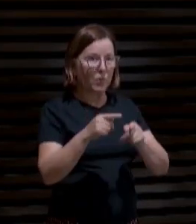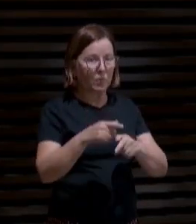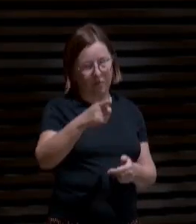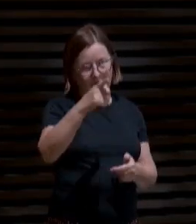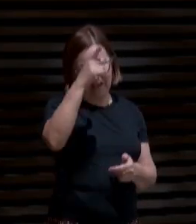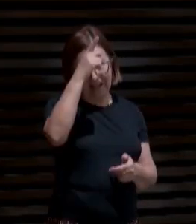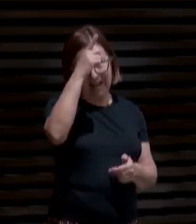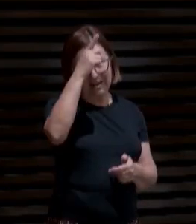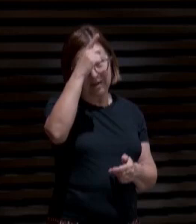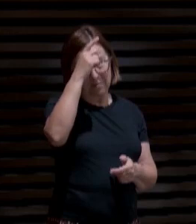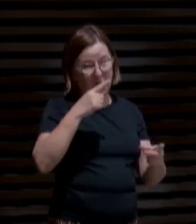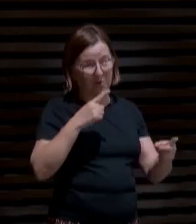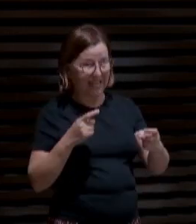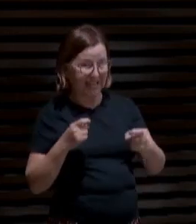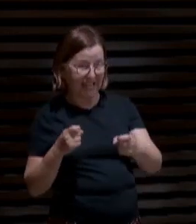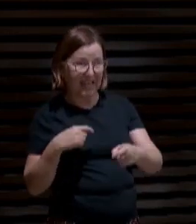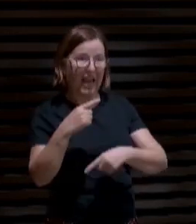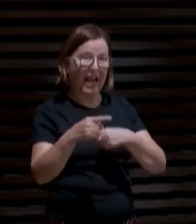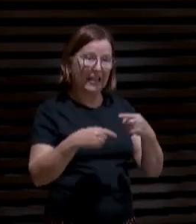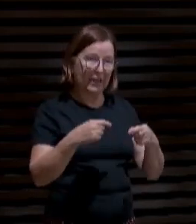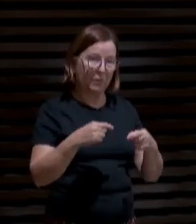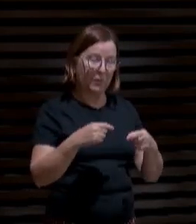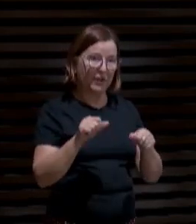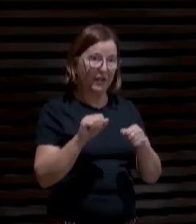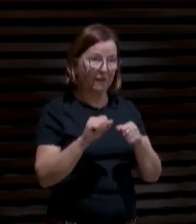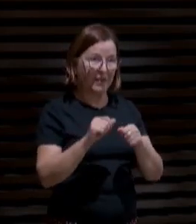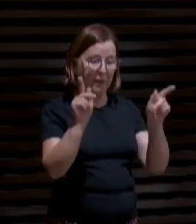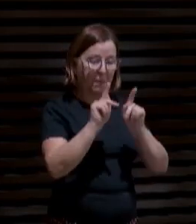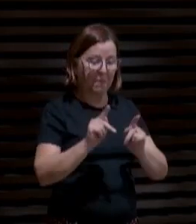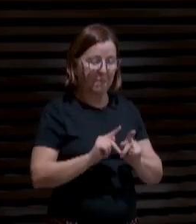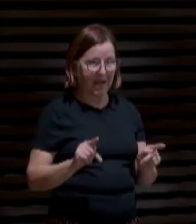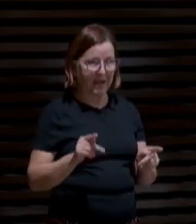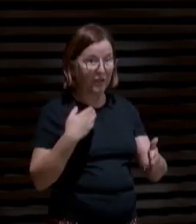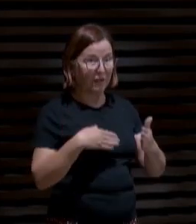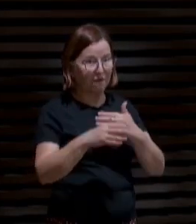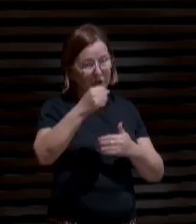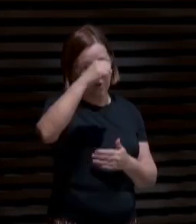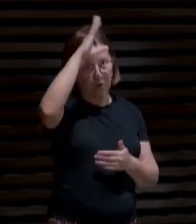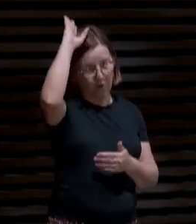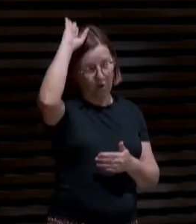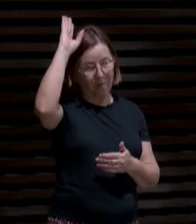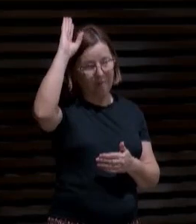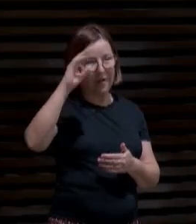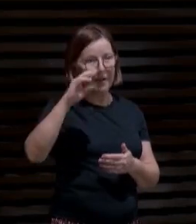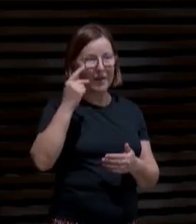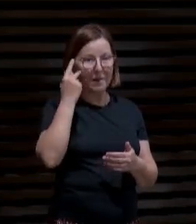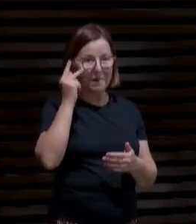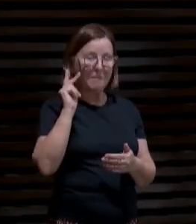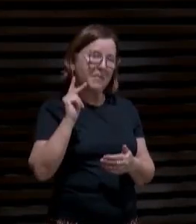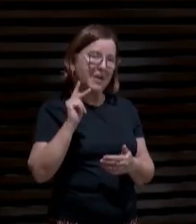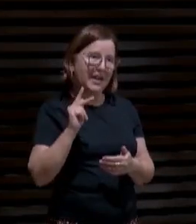e depois que a paz foi assinada, ele foi para Roma para fazer a sua fortuna. Lá